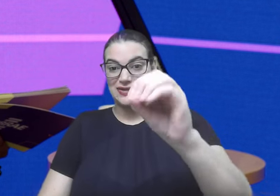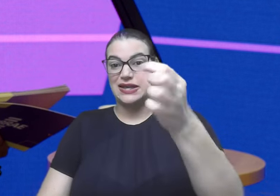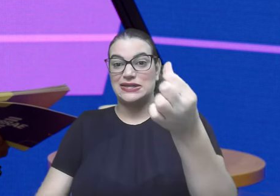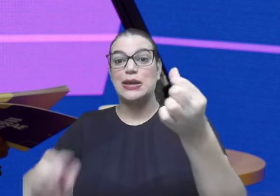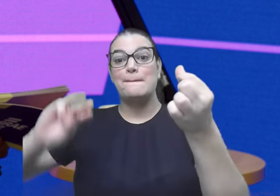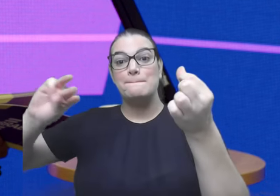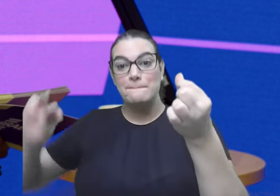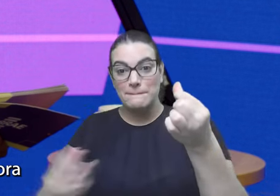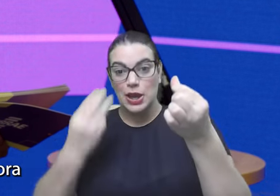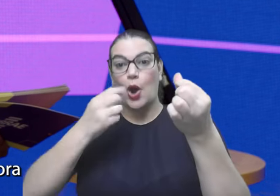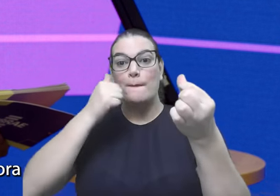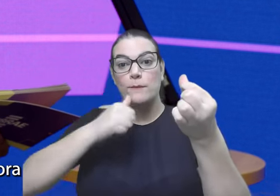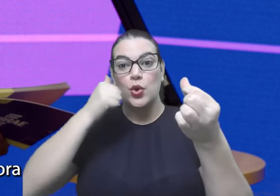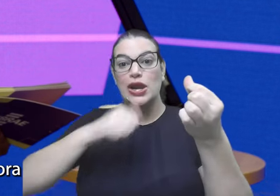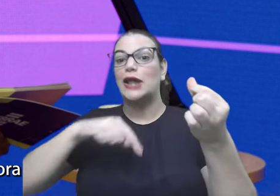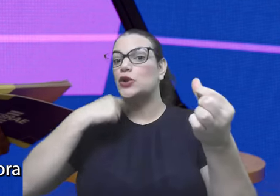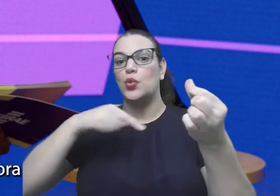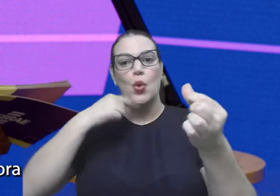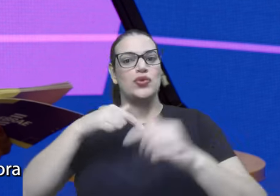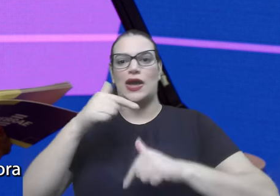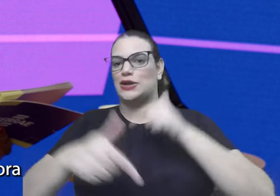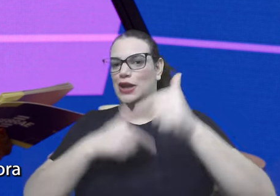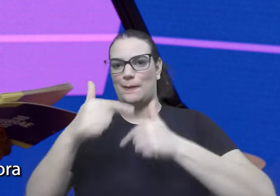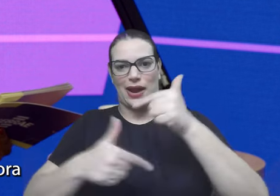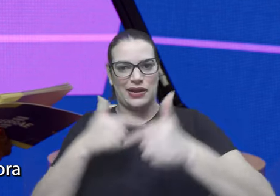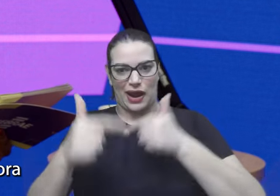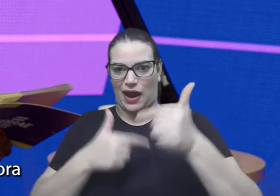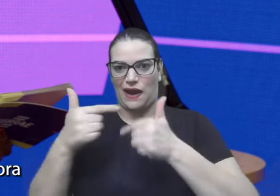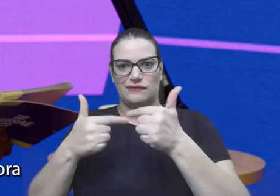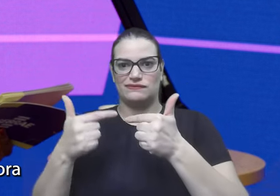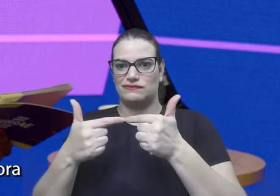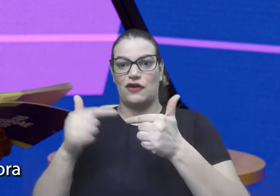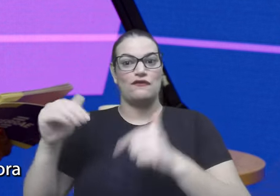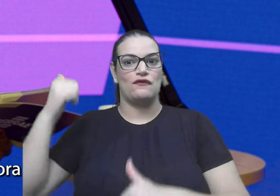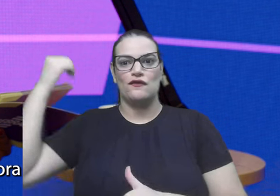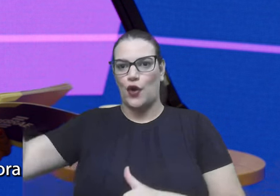milhões de mulheres não conseguem trabalhar